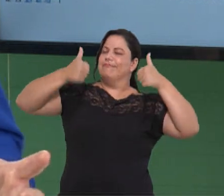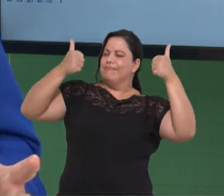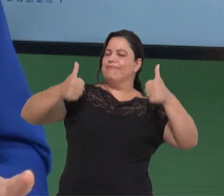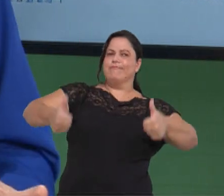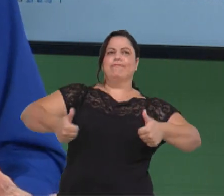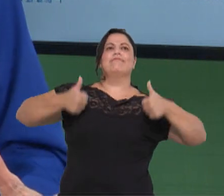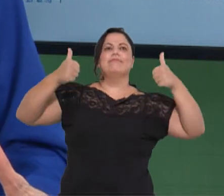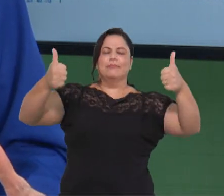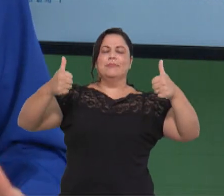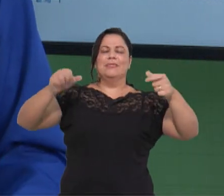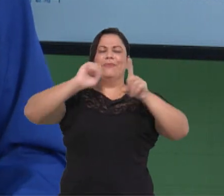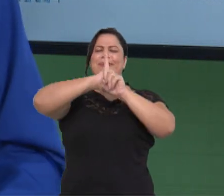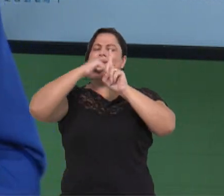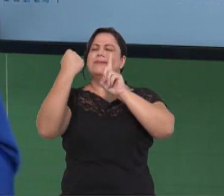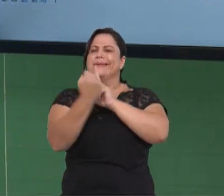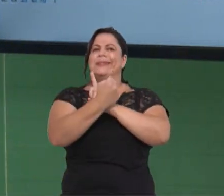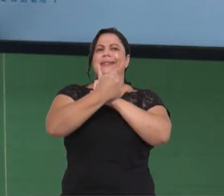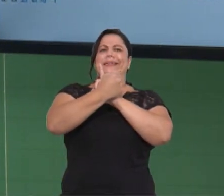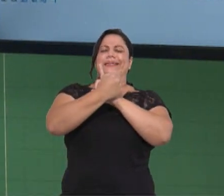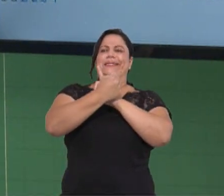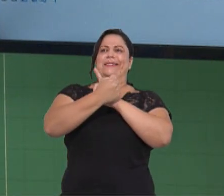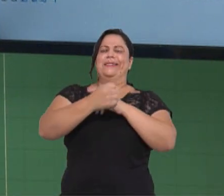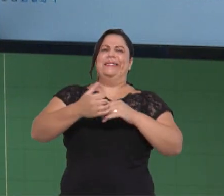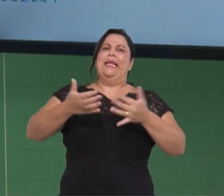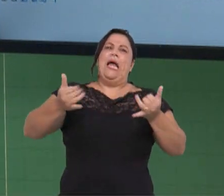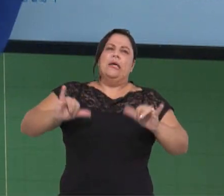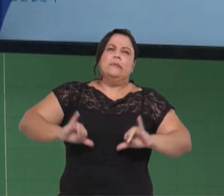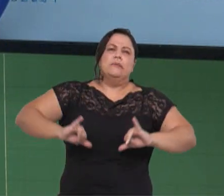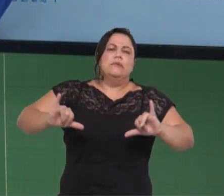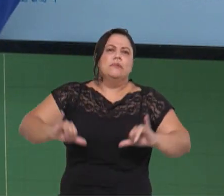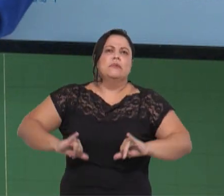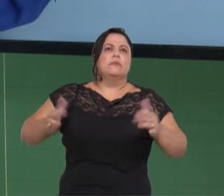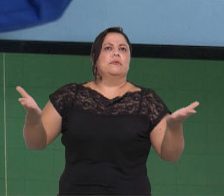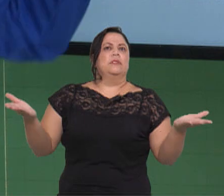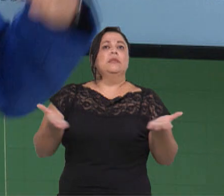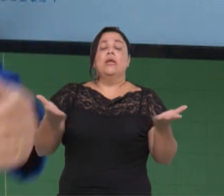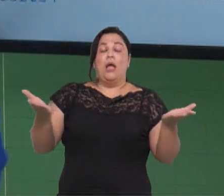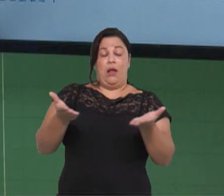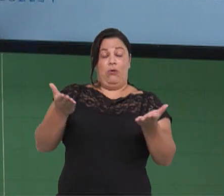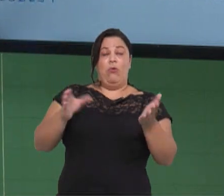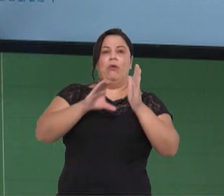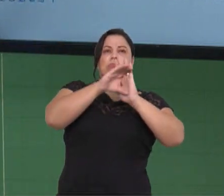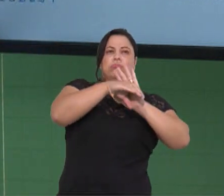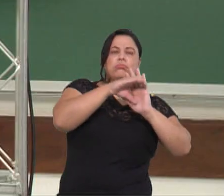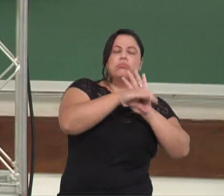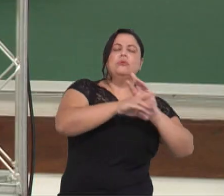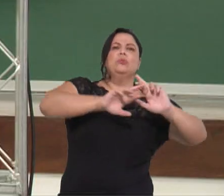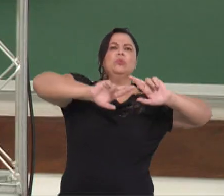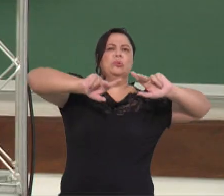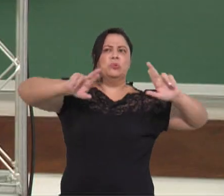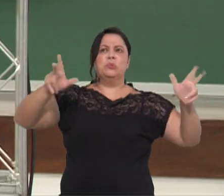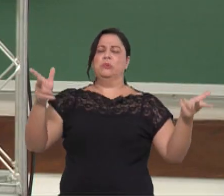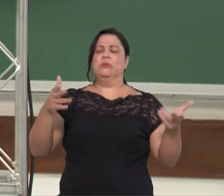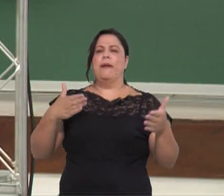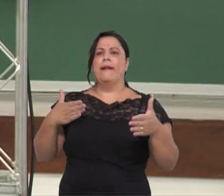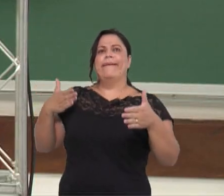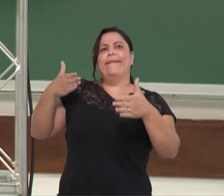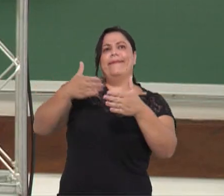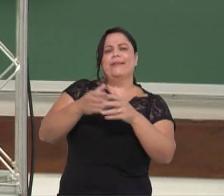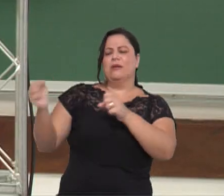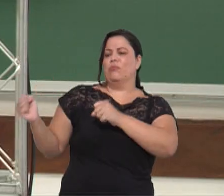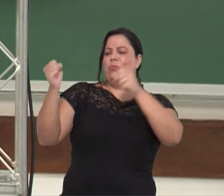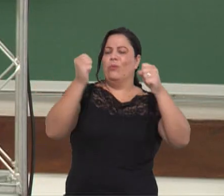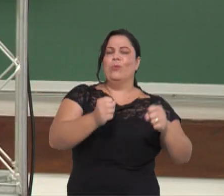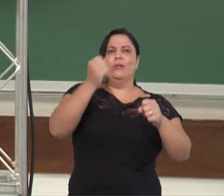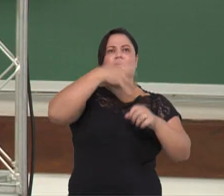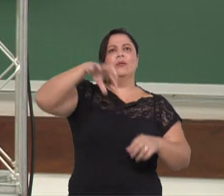sociedade maltratada e que vão, inclusive, através agora de uma Constituição que limitará o poder do rei e acabará com